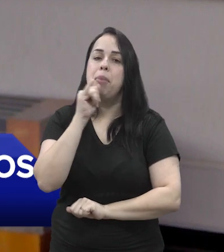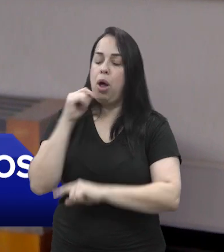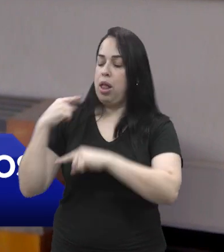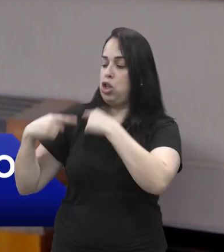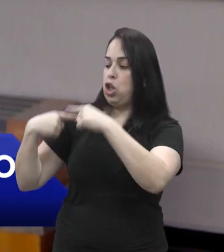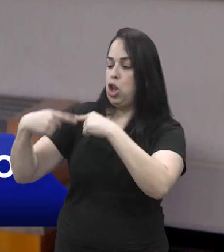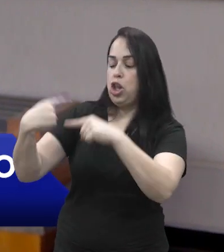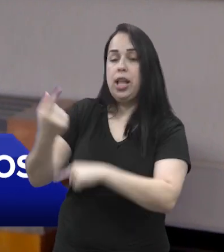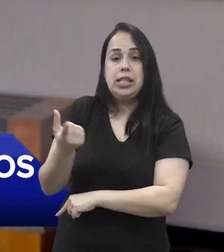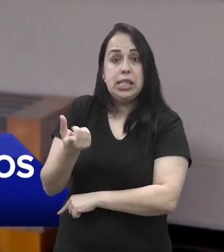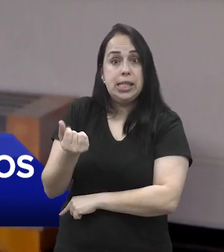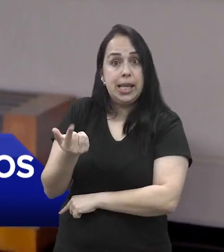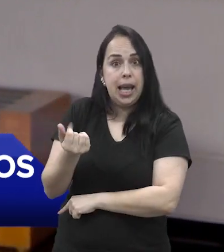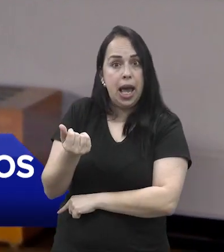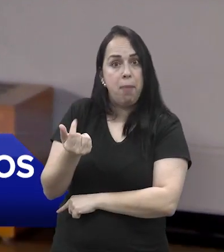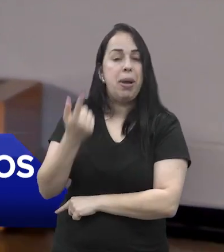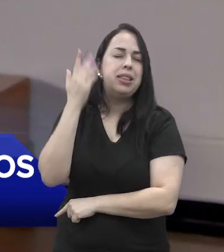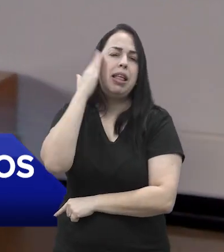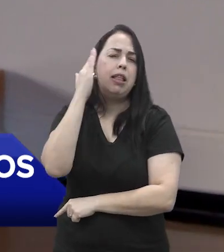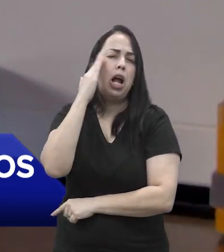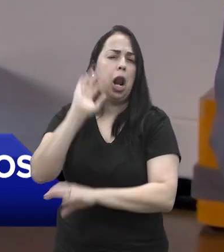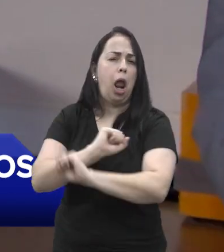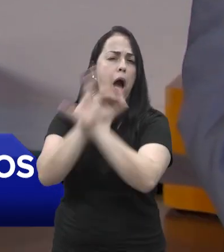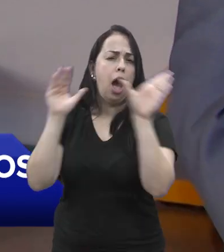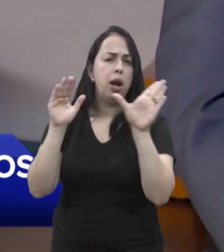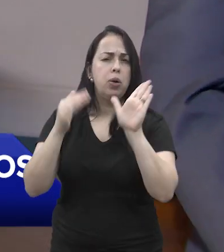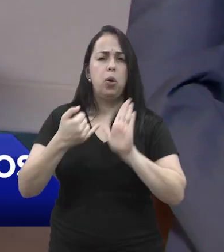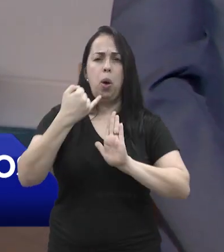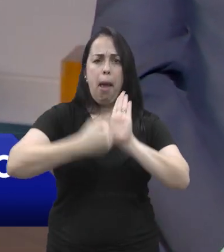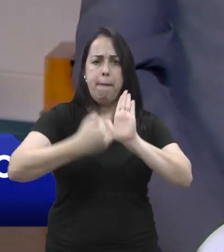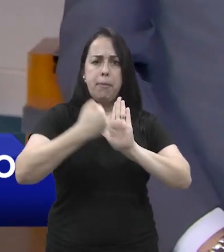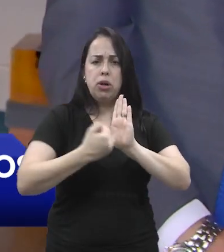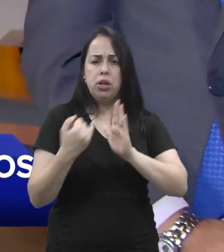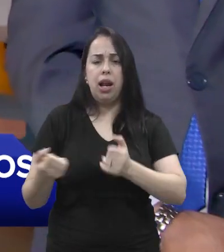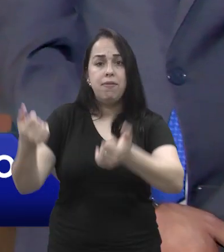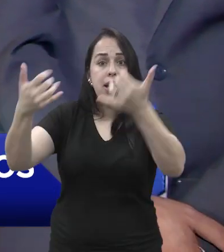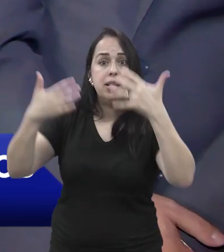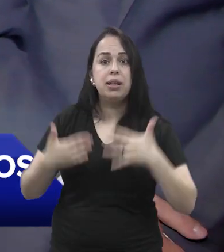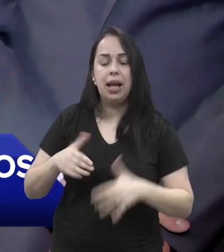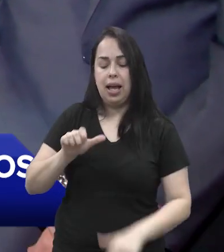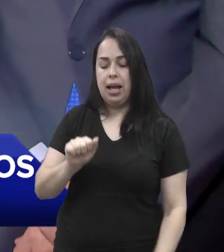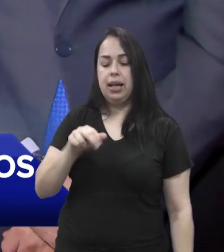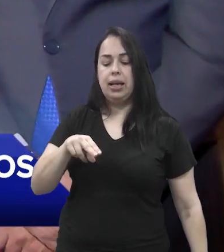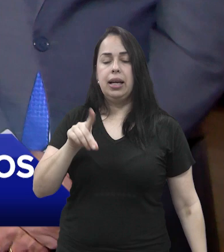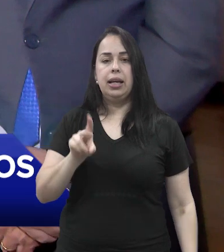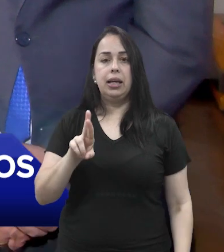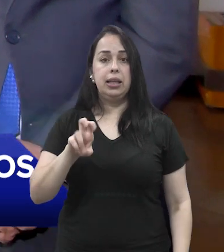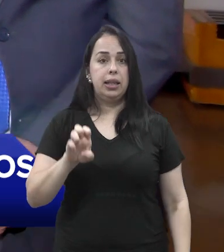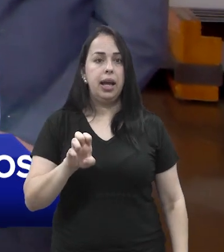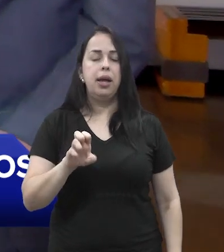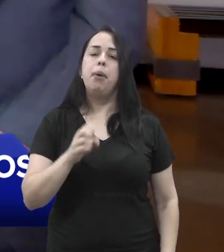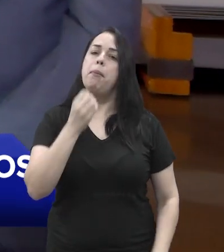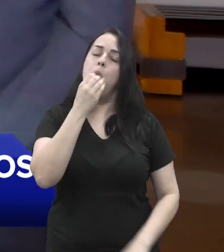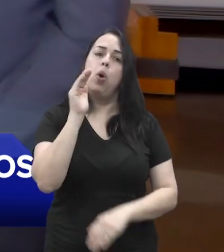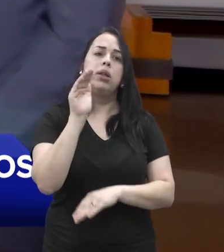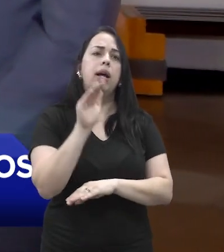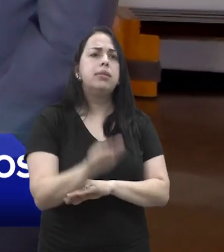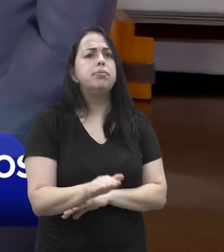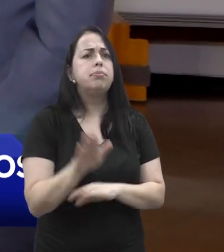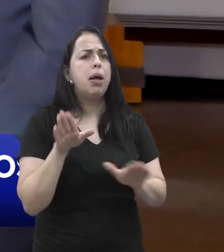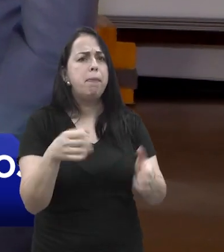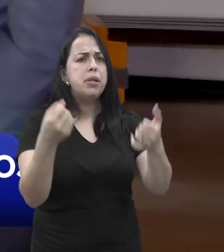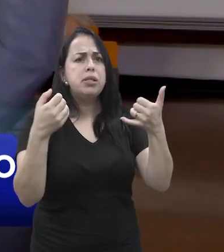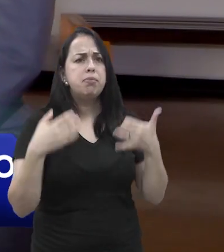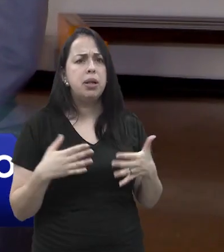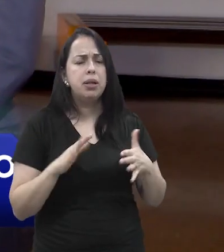taxa da herança. Para a gente entender melhor como que ficam esses impostos, eu vou conversar com o advogado André Navarro, que vai explicar para a gente. Boa tarde, André.